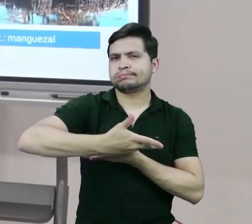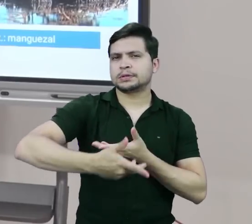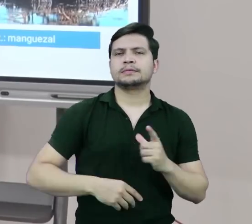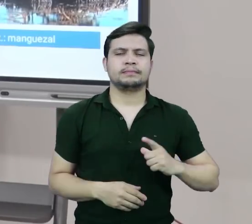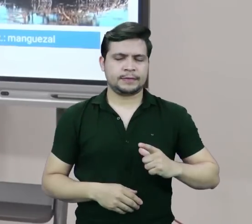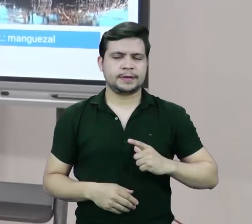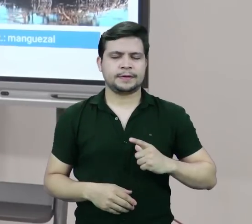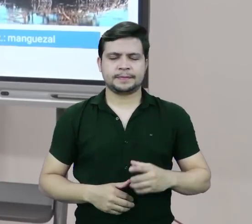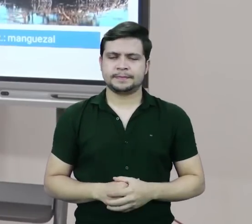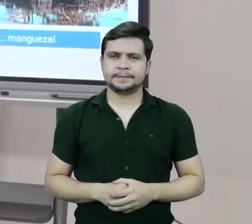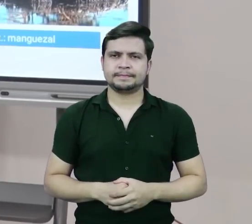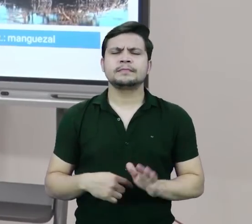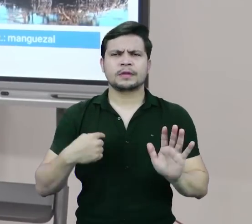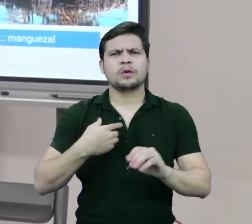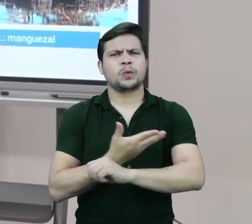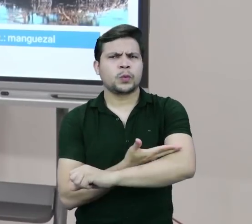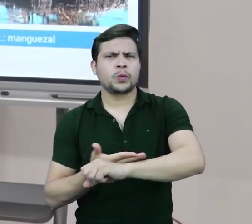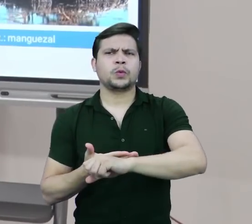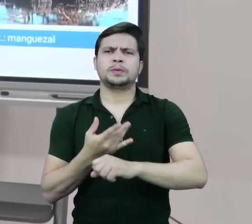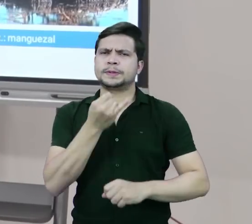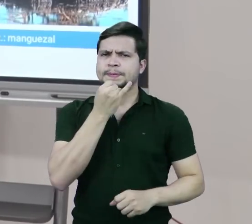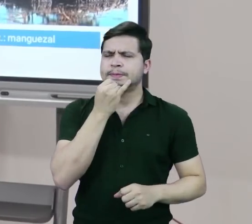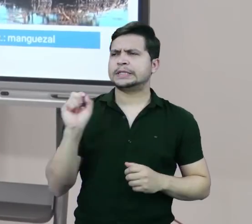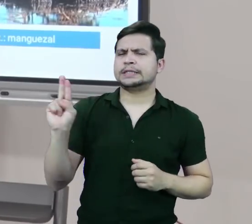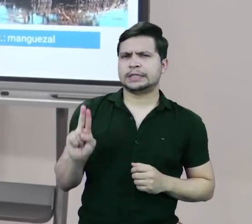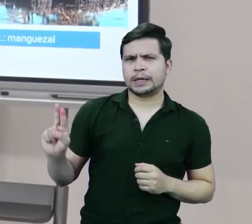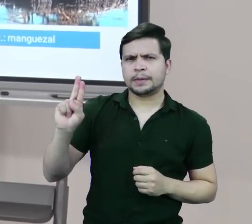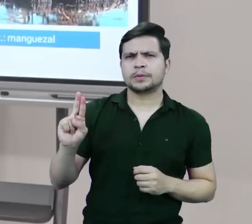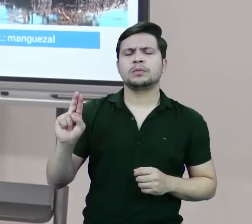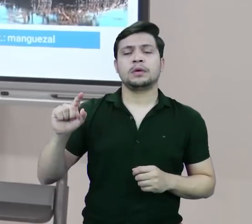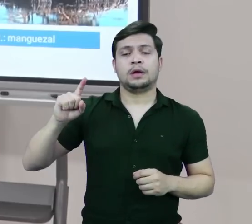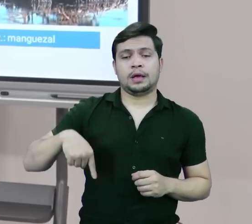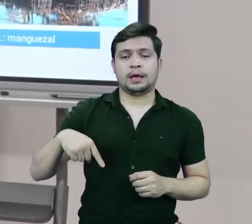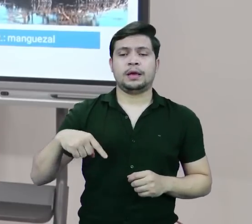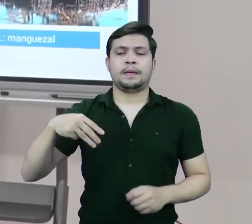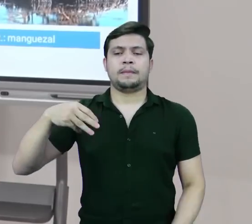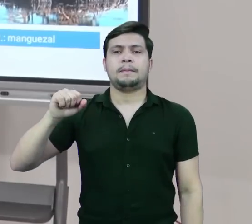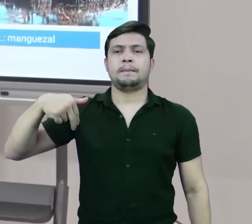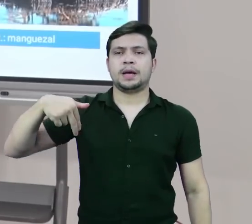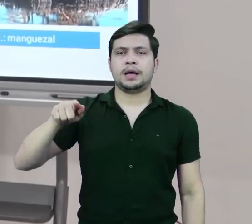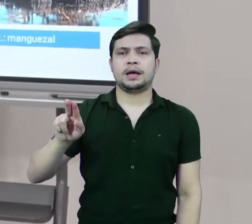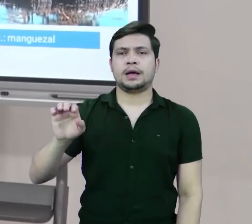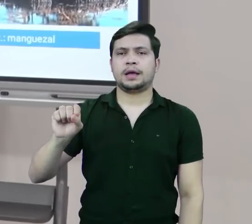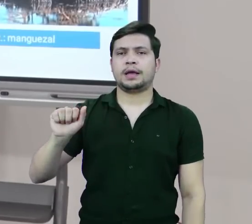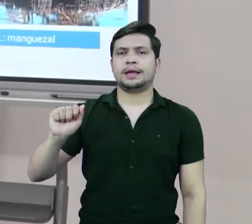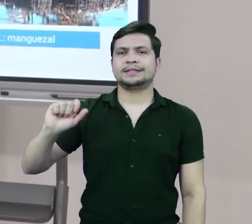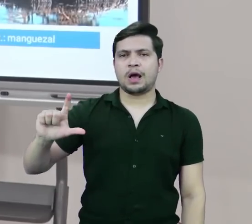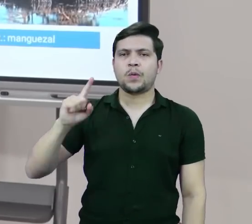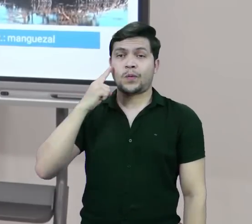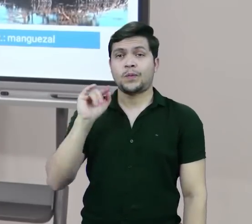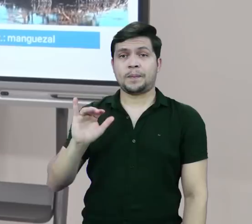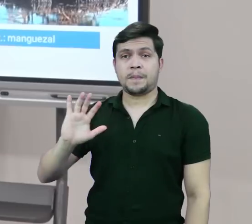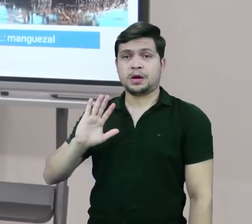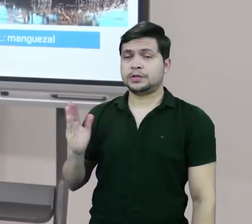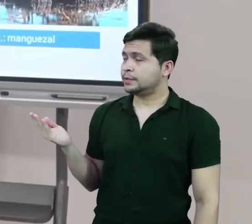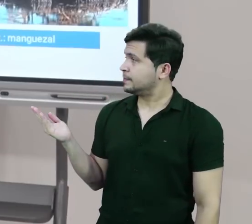certo? Eu gosto muito de usar como exemplo de um ecossistema o ecossistema manguezal, né? Os mangues,